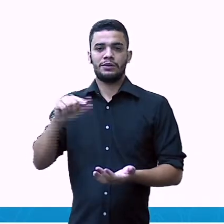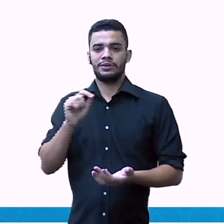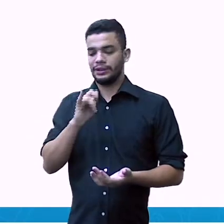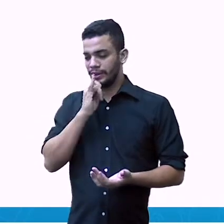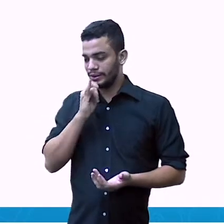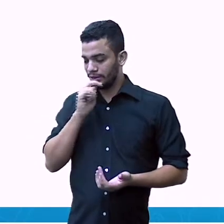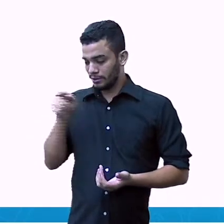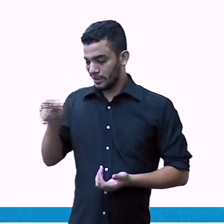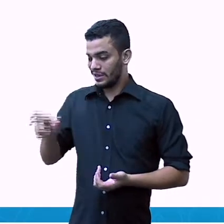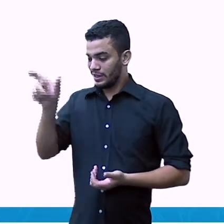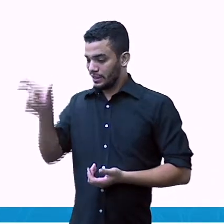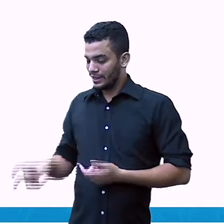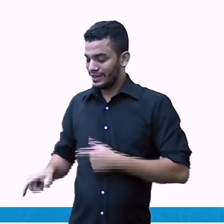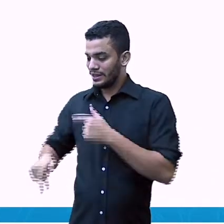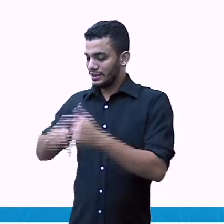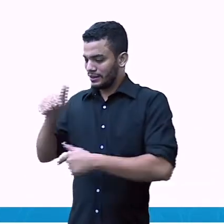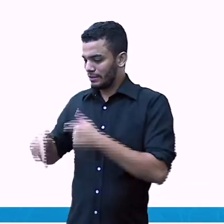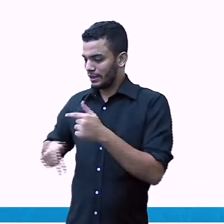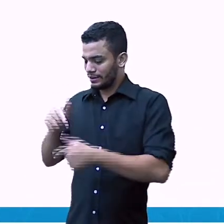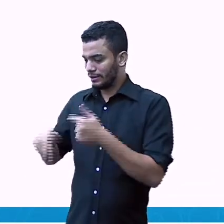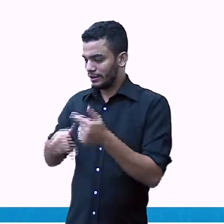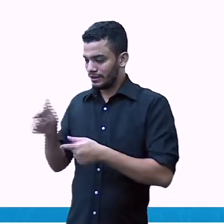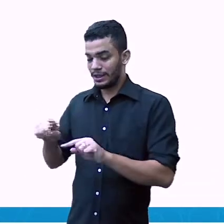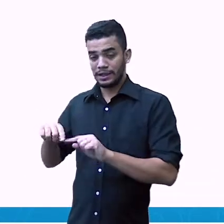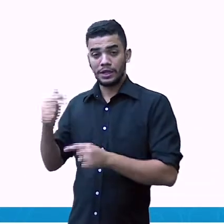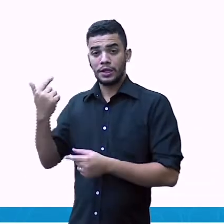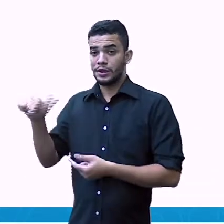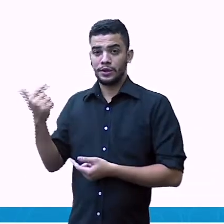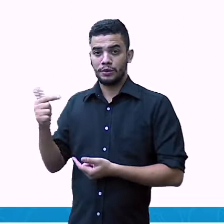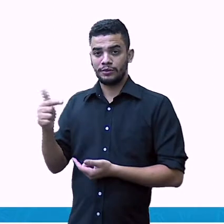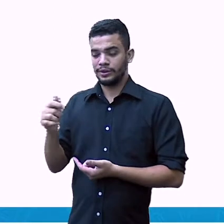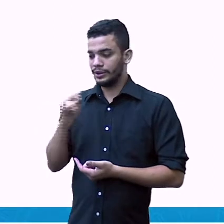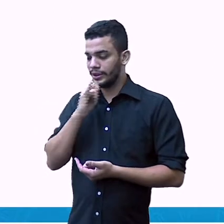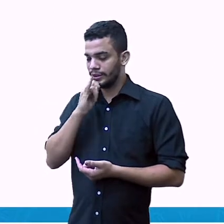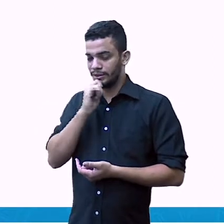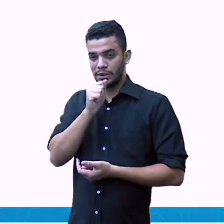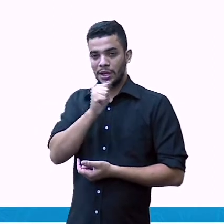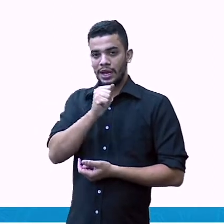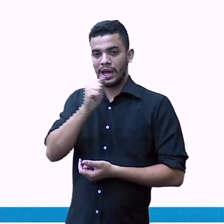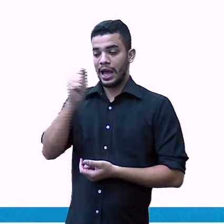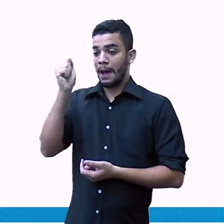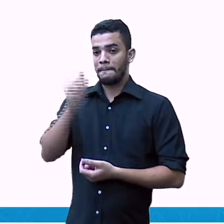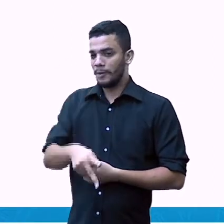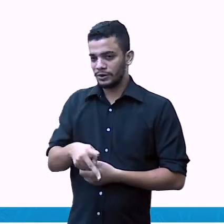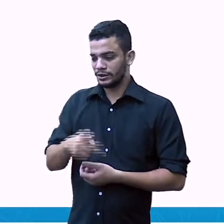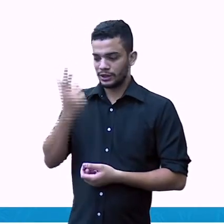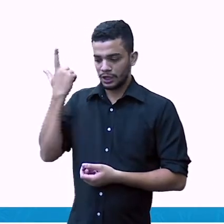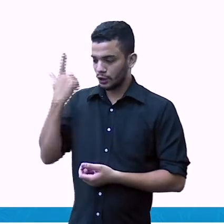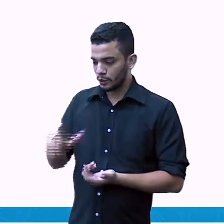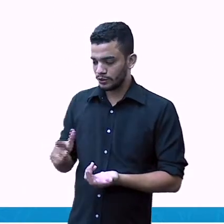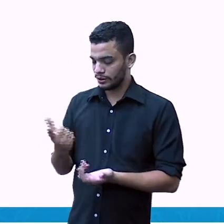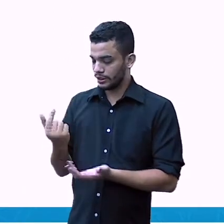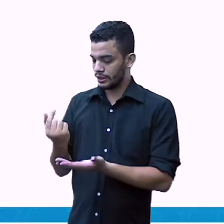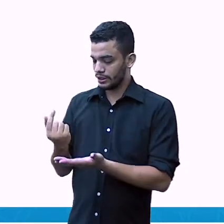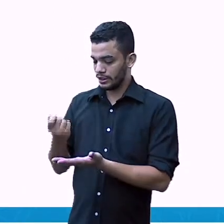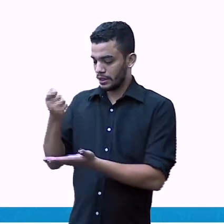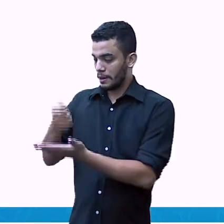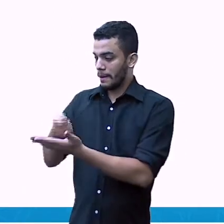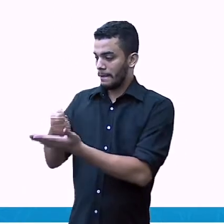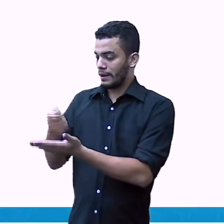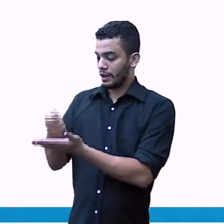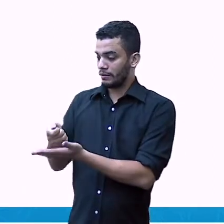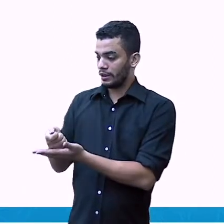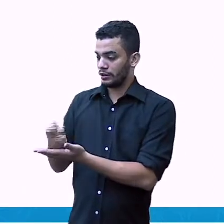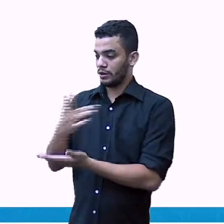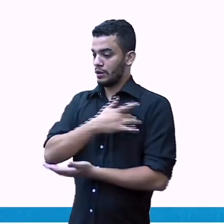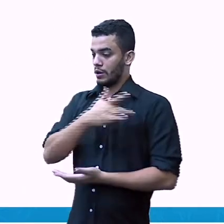com garantias trabalhistas, como direito à aposentadoria remunerada no futuro. Então, veja bem,